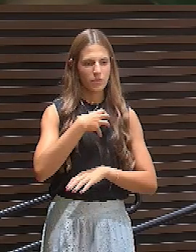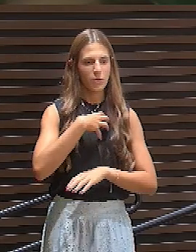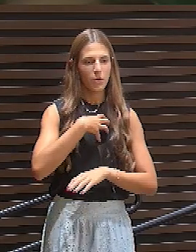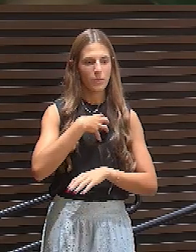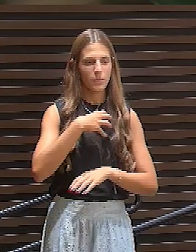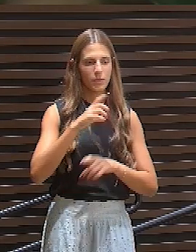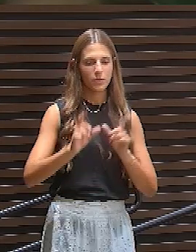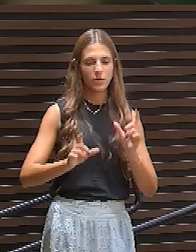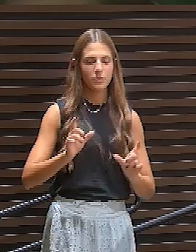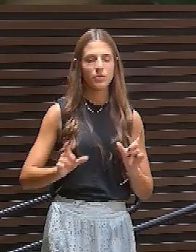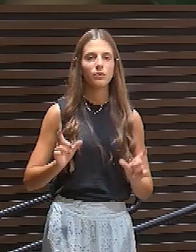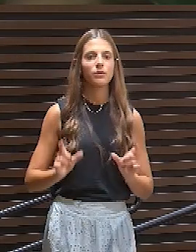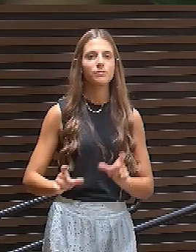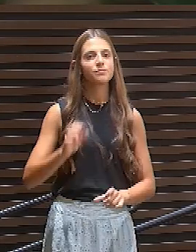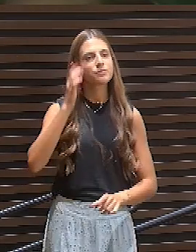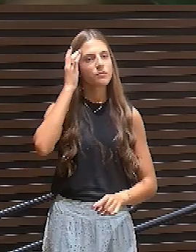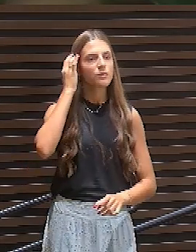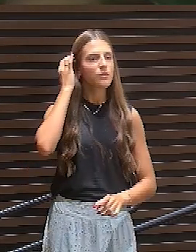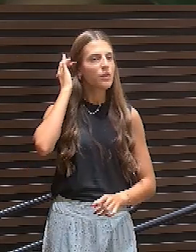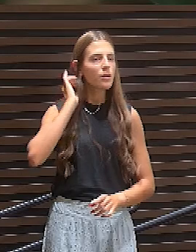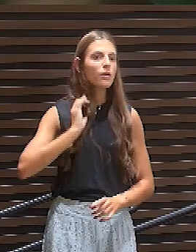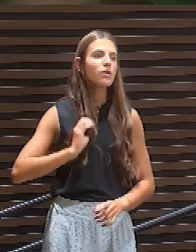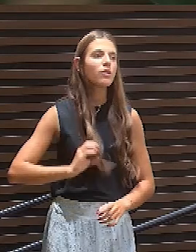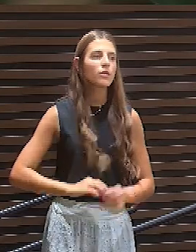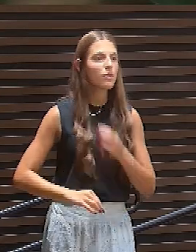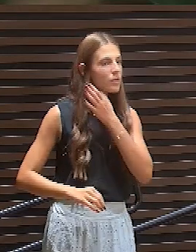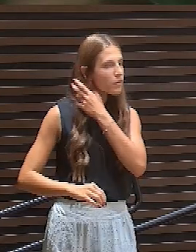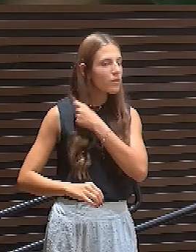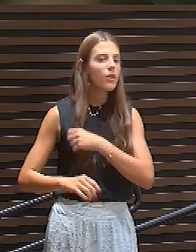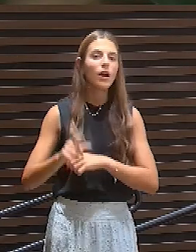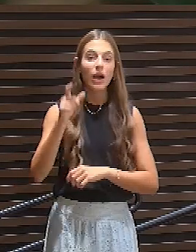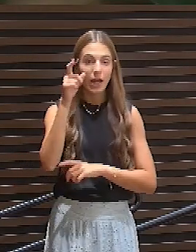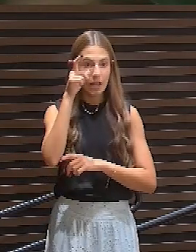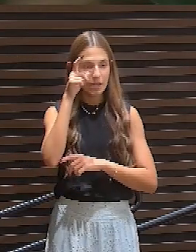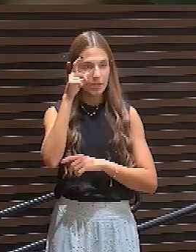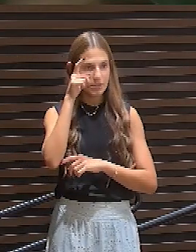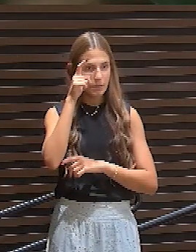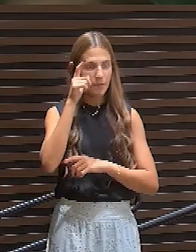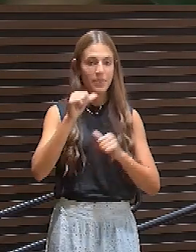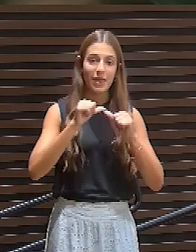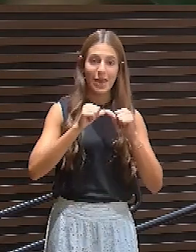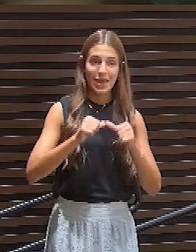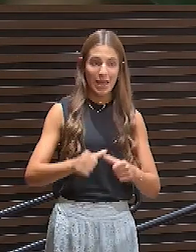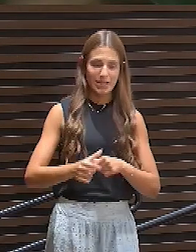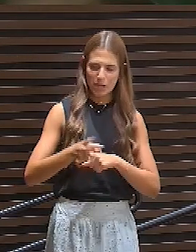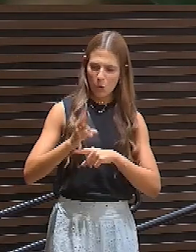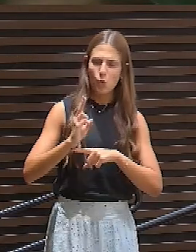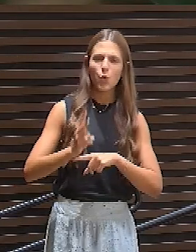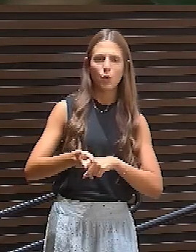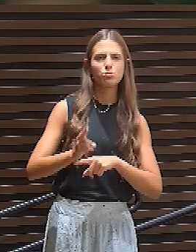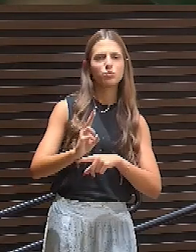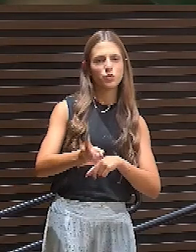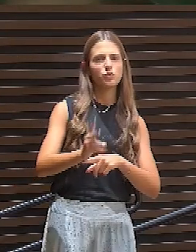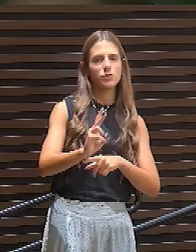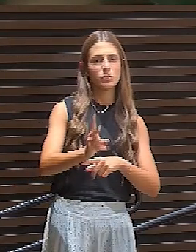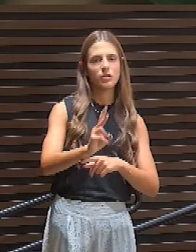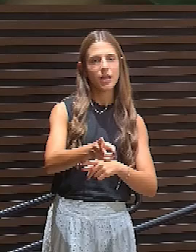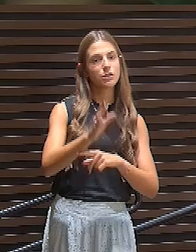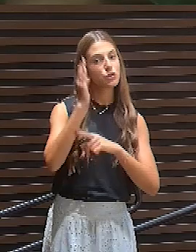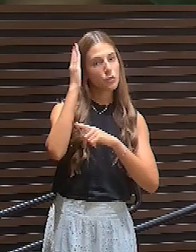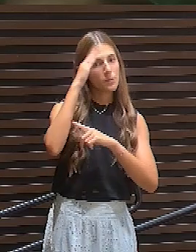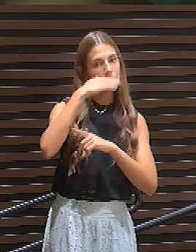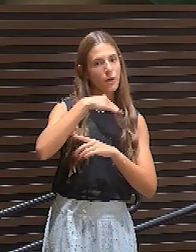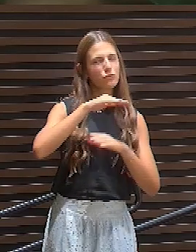O que eu chamo a atenção aqui é essa continuidade da maldade em todo o desígnio do